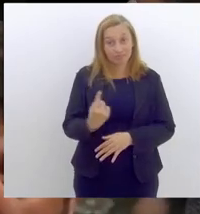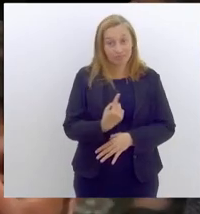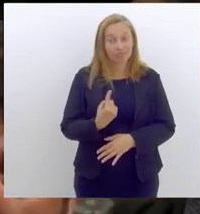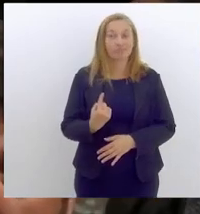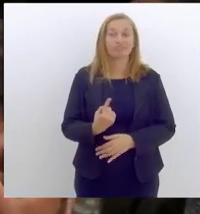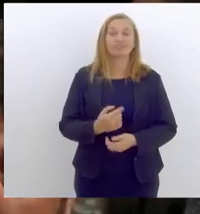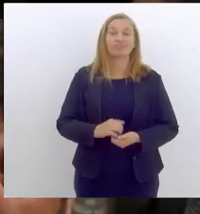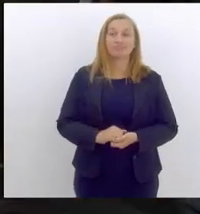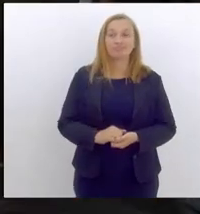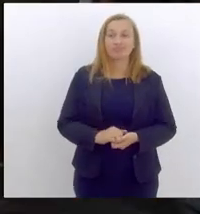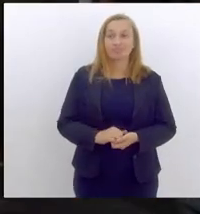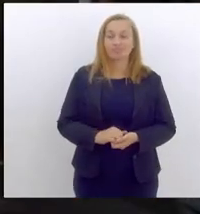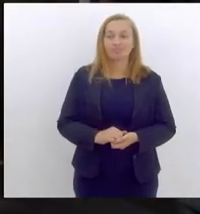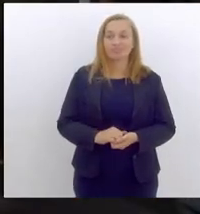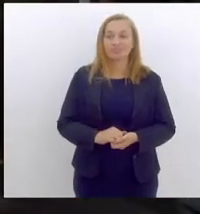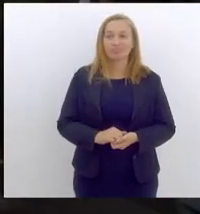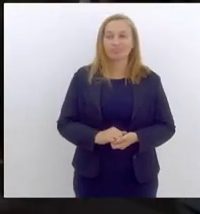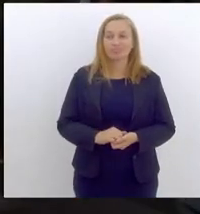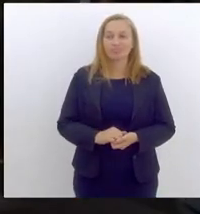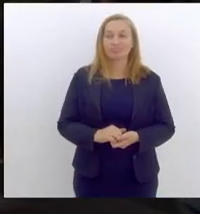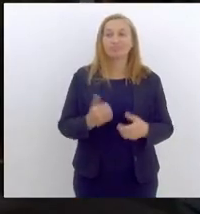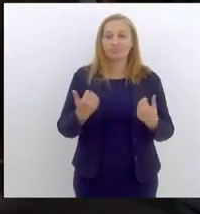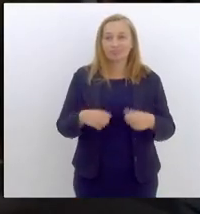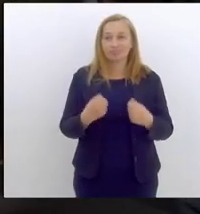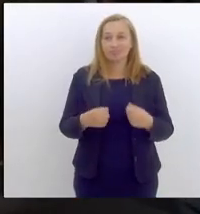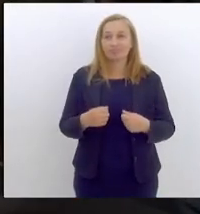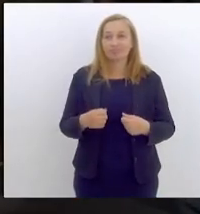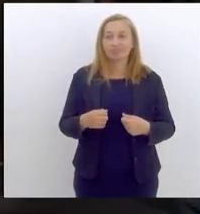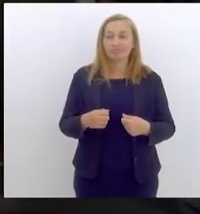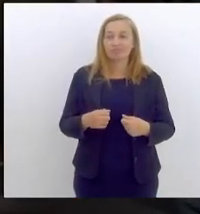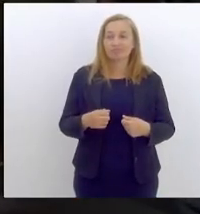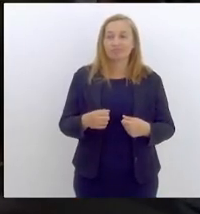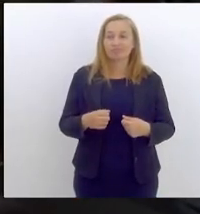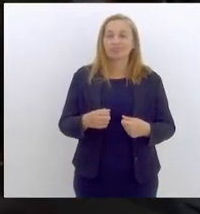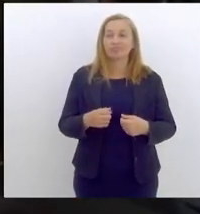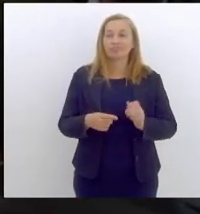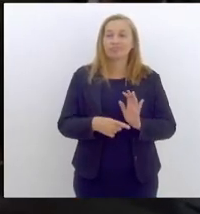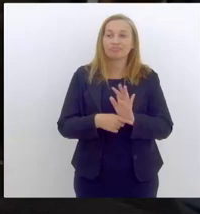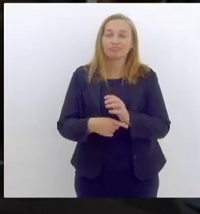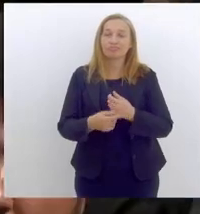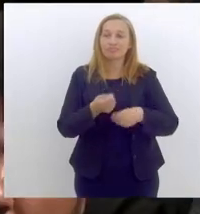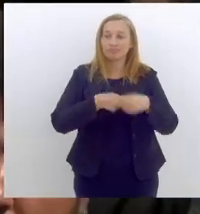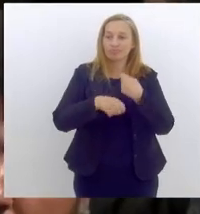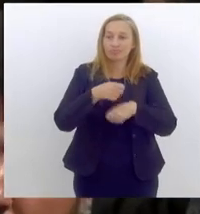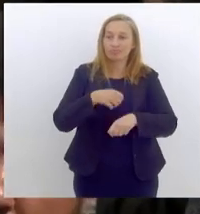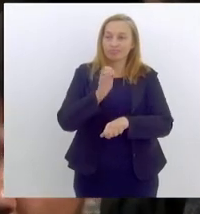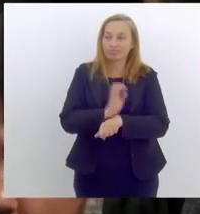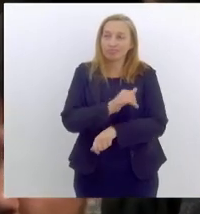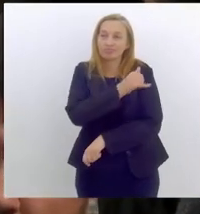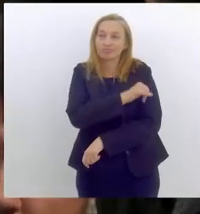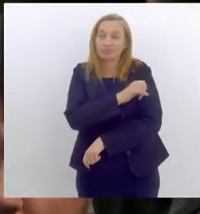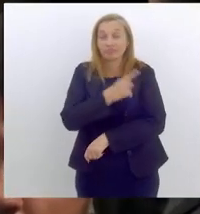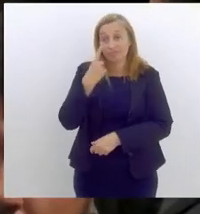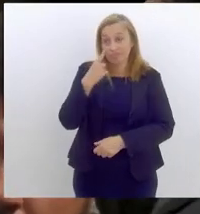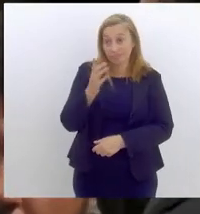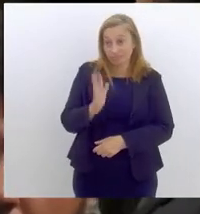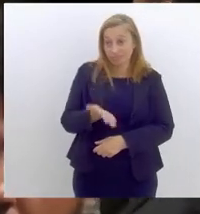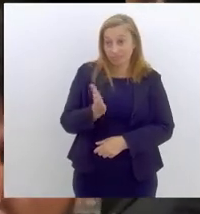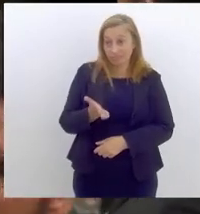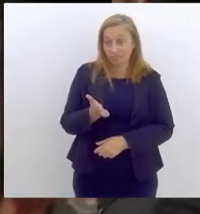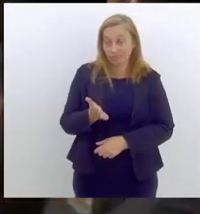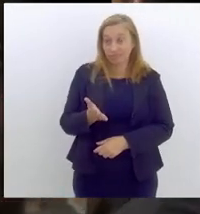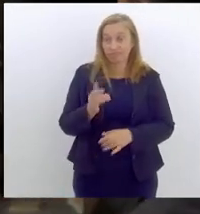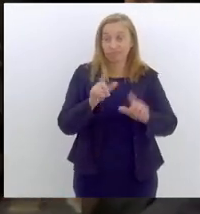nós. É uma conjuntura em que a gente precisa recuperar a economia do Estado do Rio de Janeiro, onde a gente assiste já, né, na grande